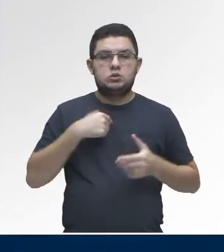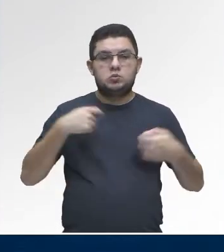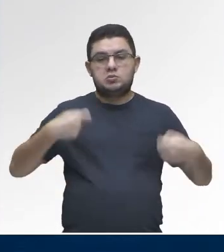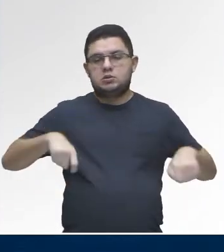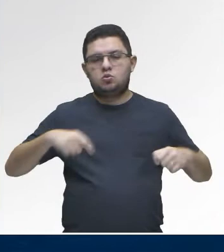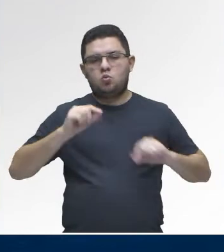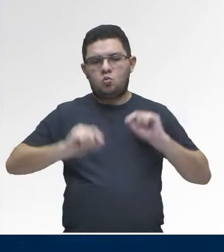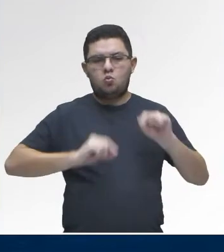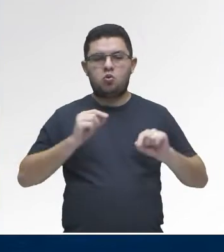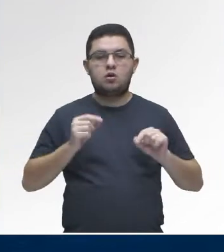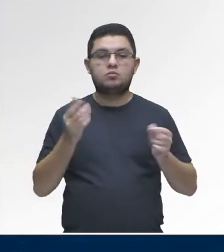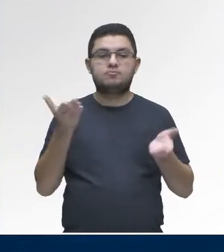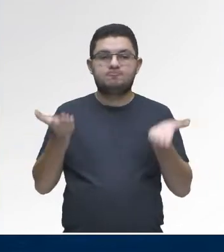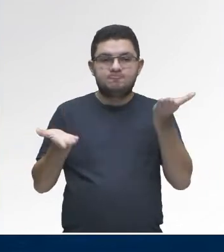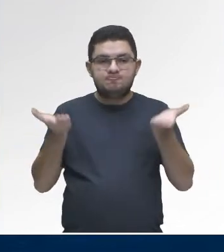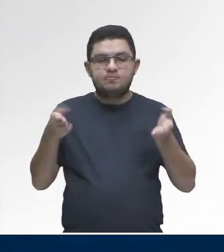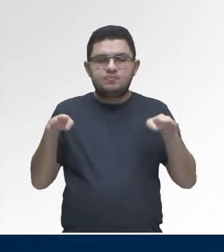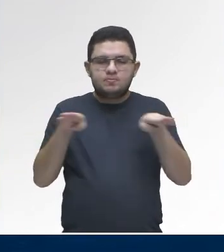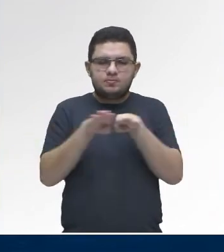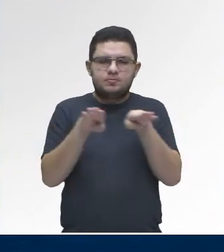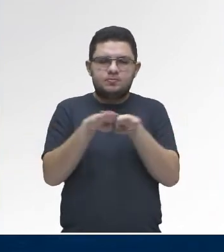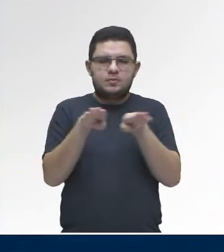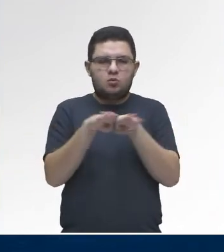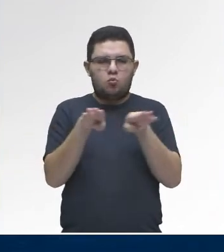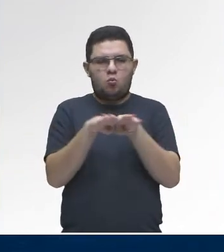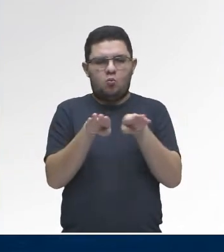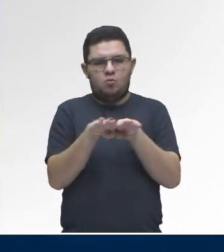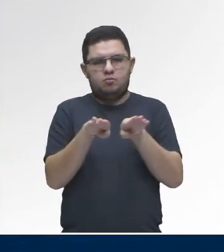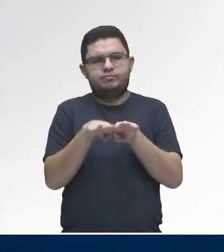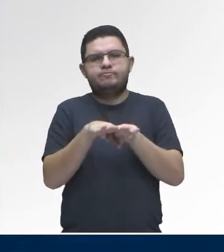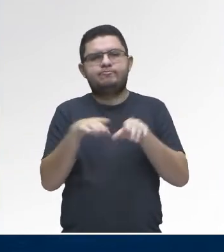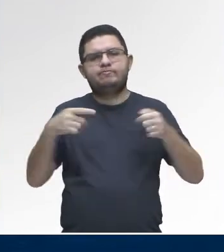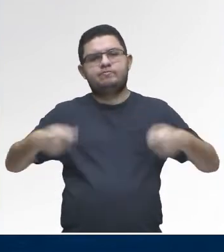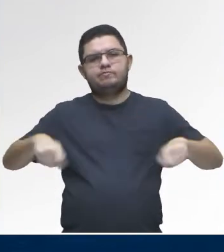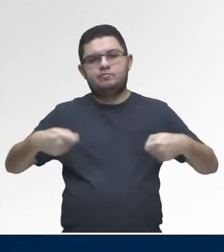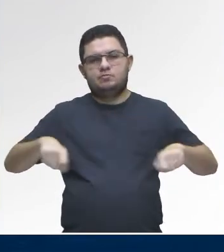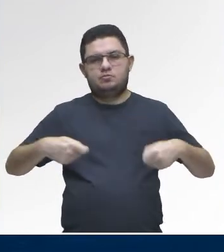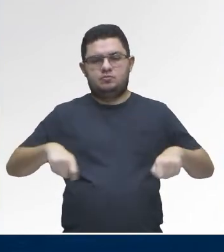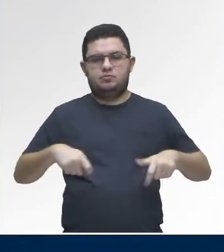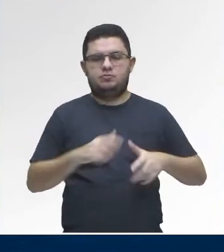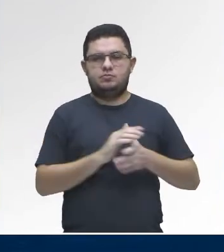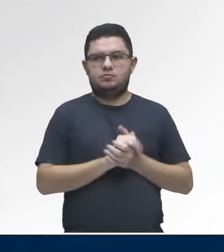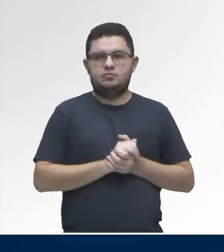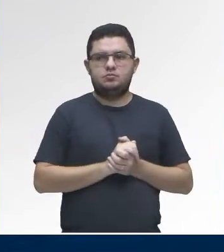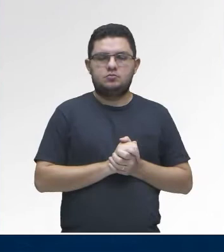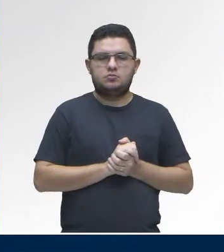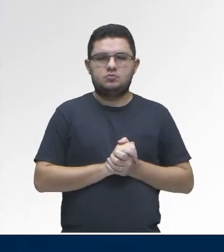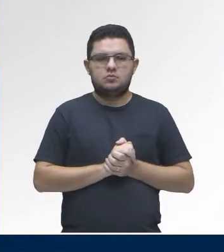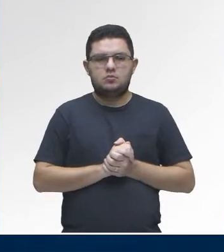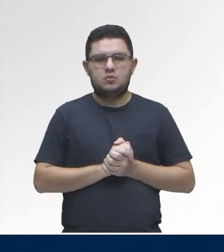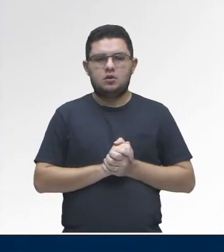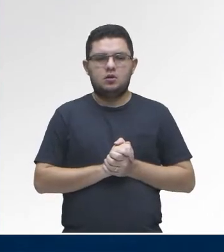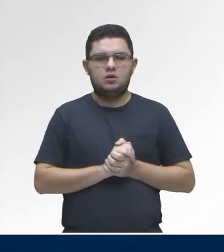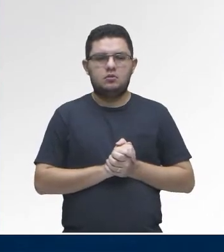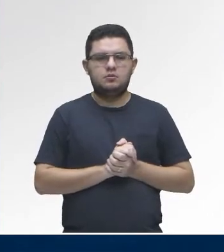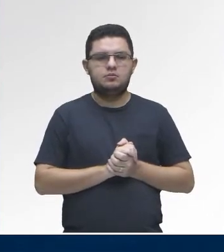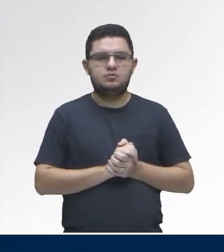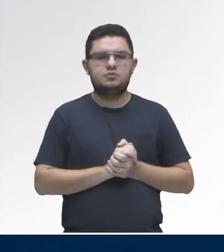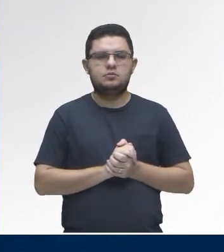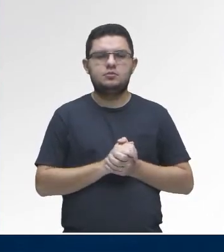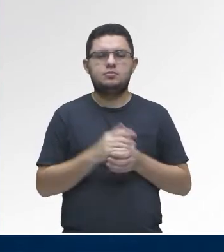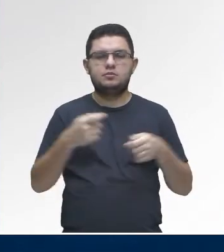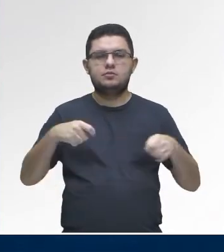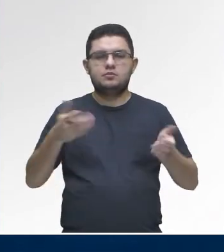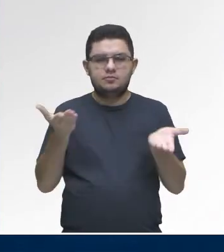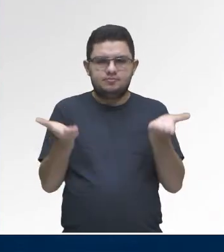lados, eles sejam iguais, né? Para que a balança esteja equilibrada, um lado tem que ser